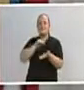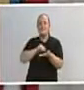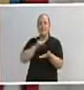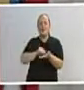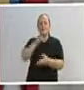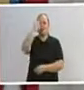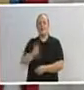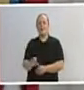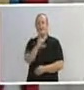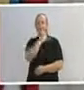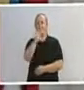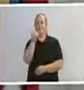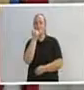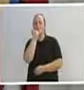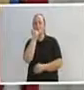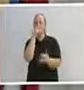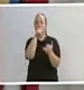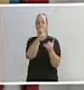ao movimento